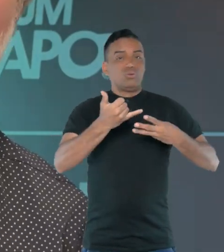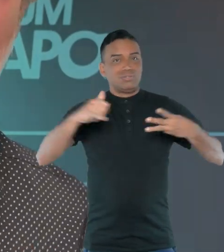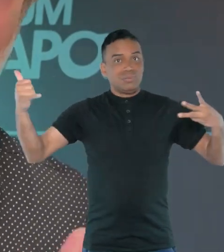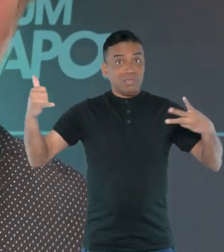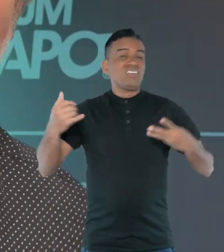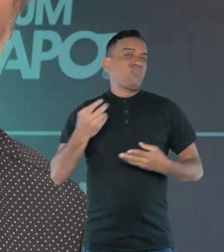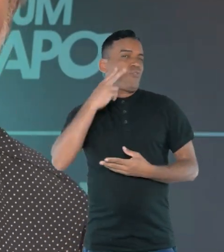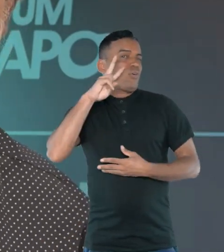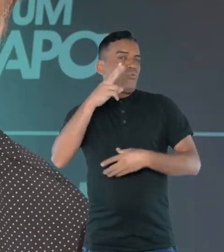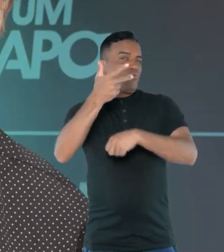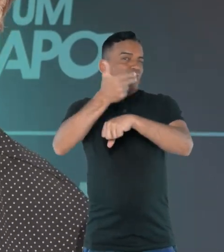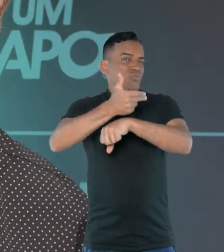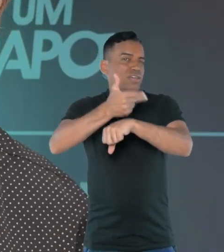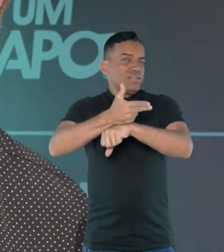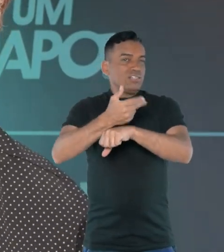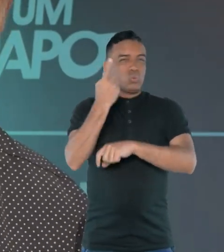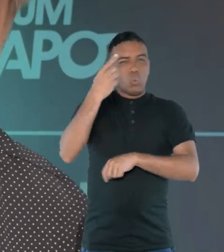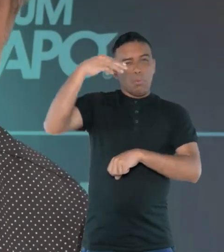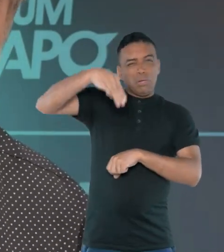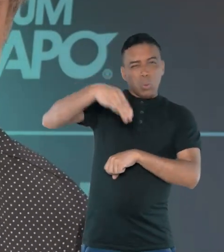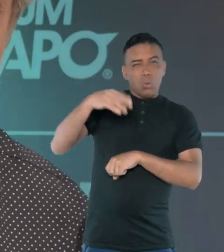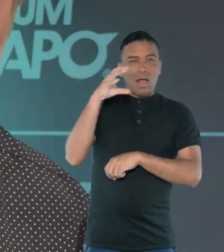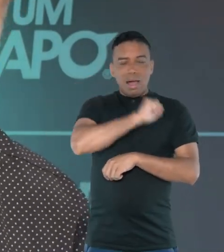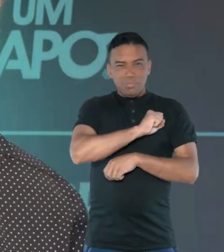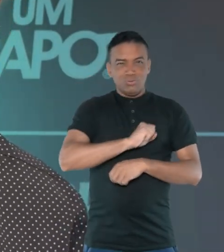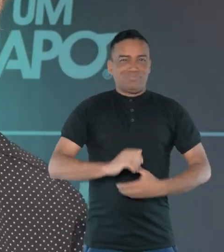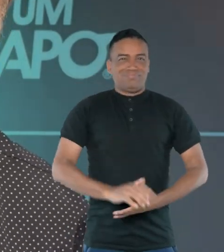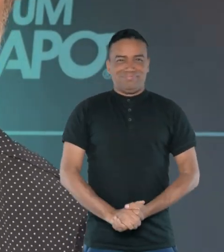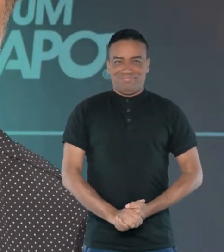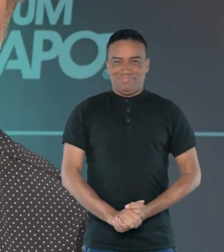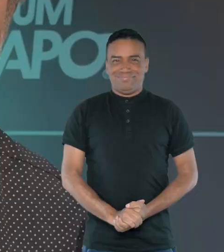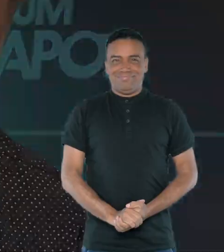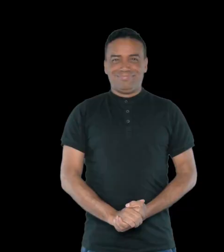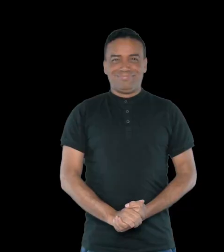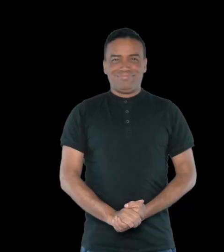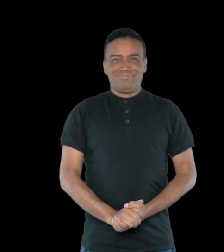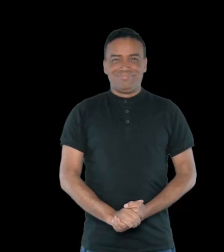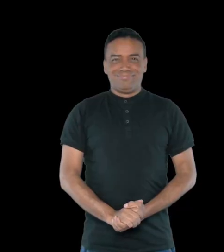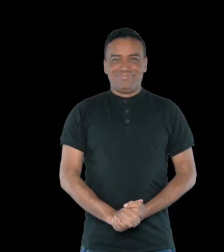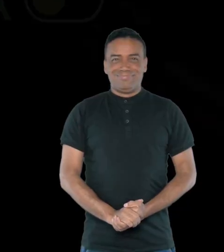vídeo de 1 minuto mais ou menos aí da CEMIG. Eu já volto.